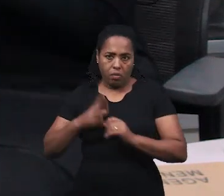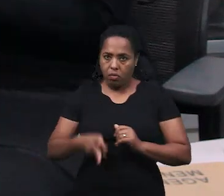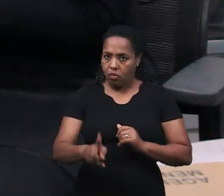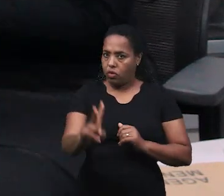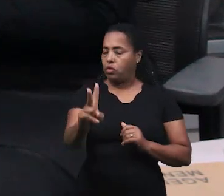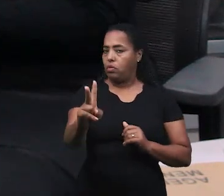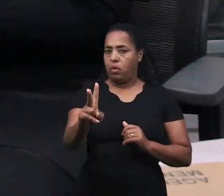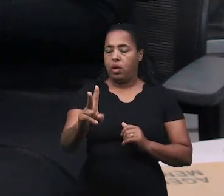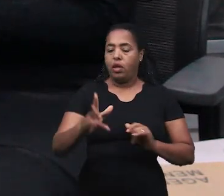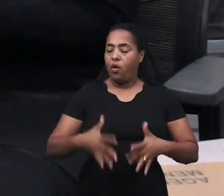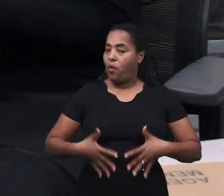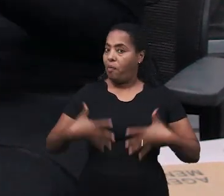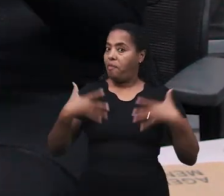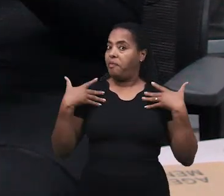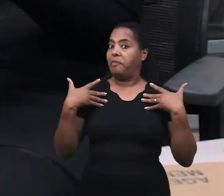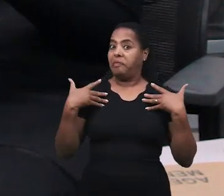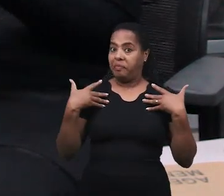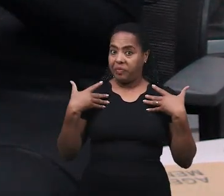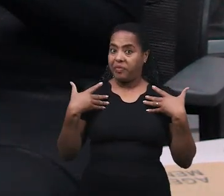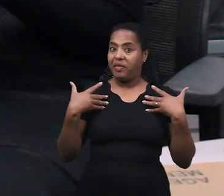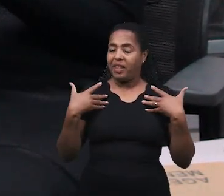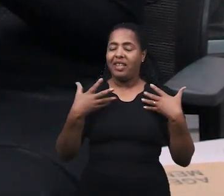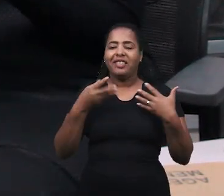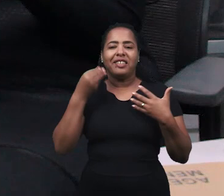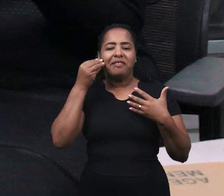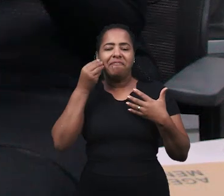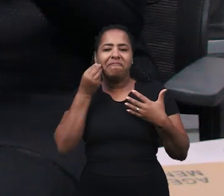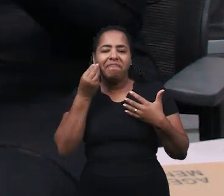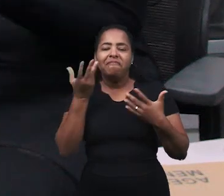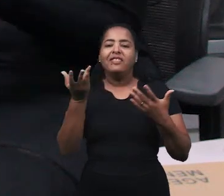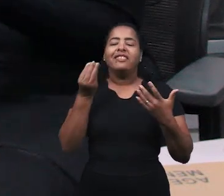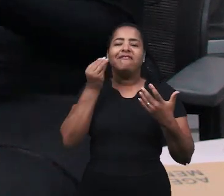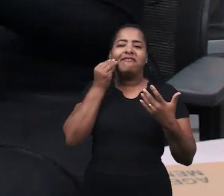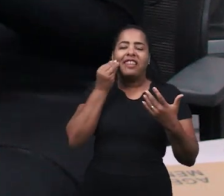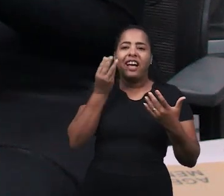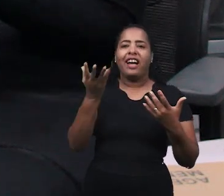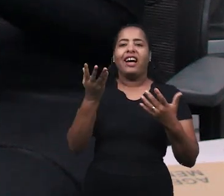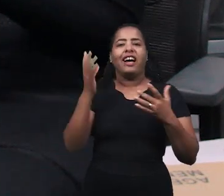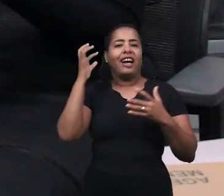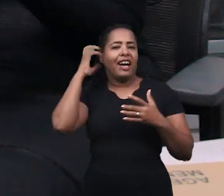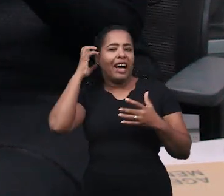estou até hoje. Então, esse privilégio de poder experimentar a